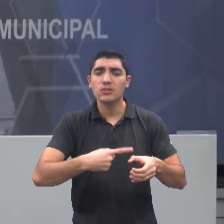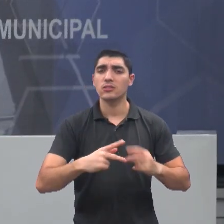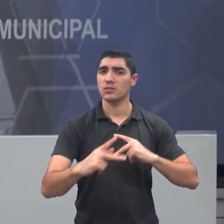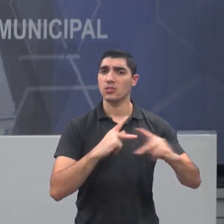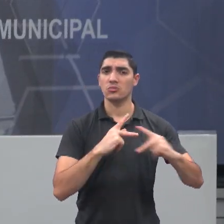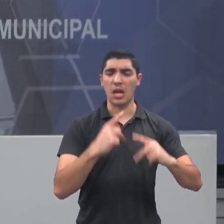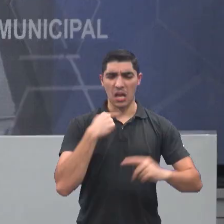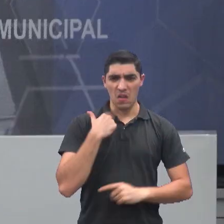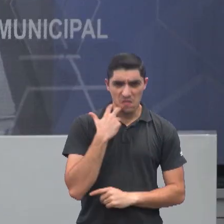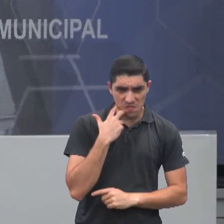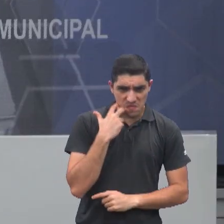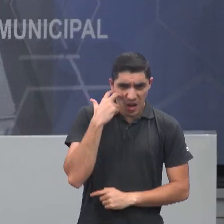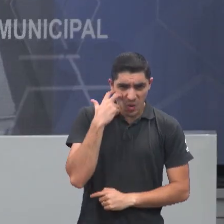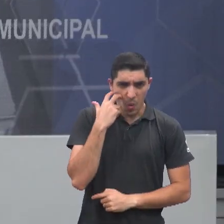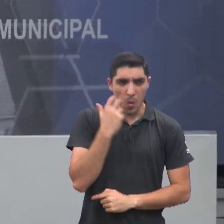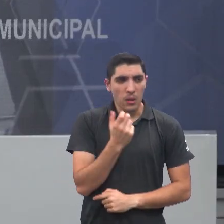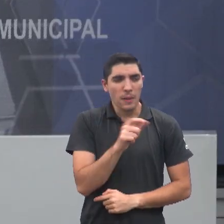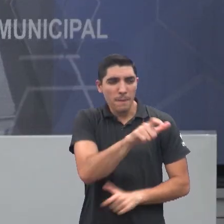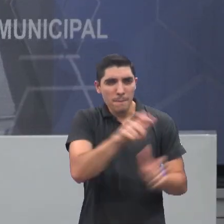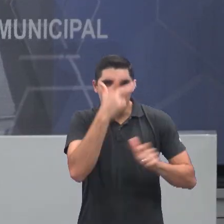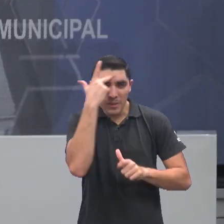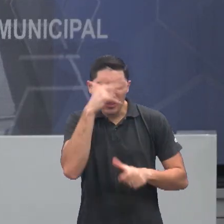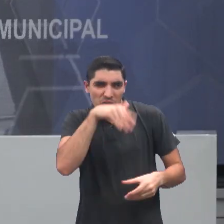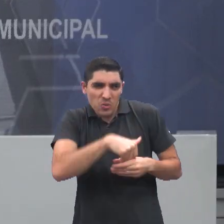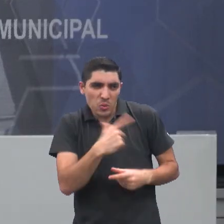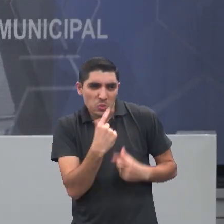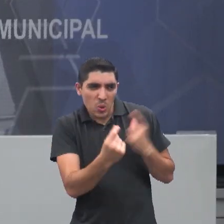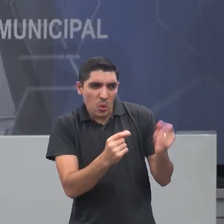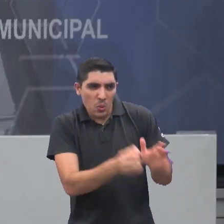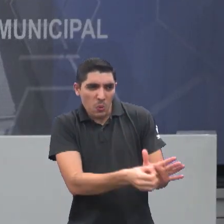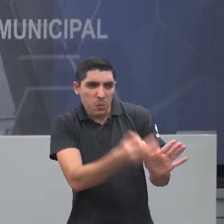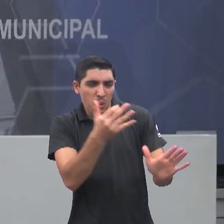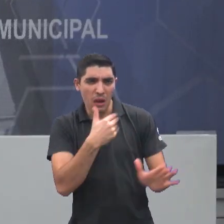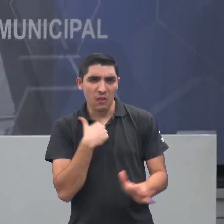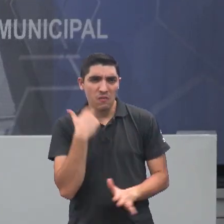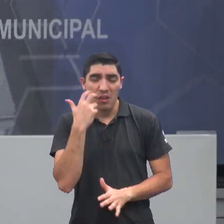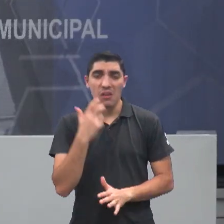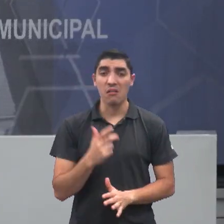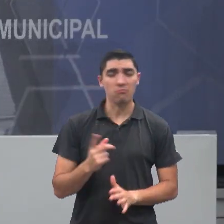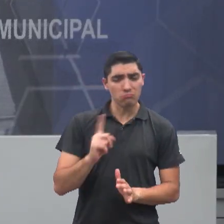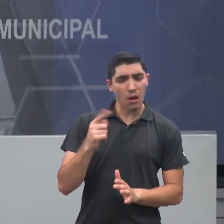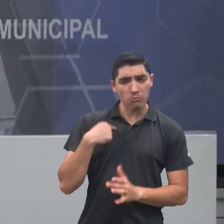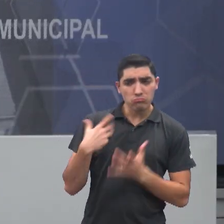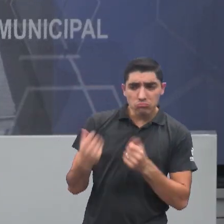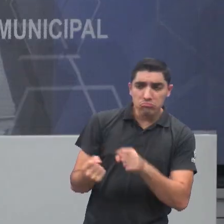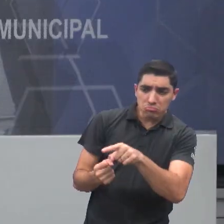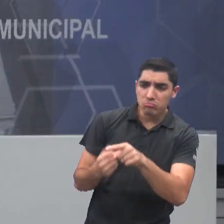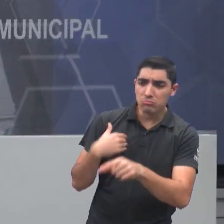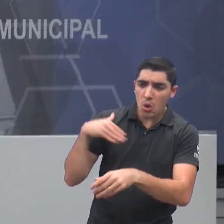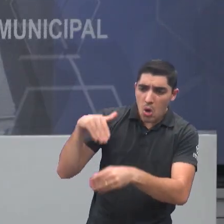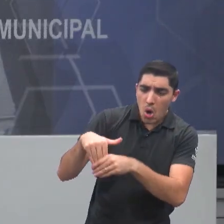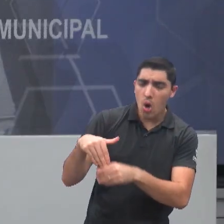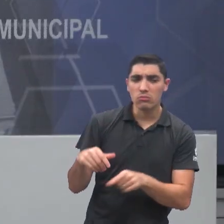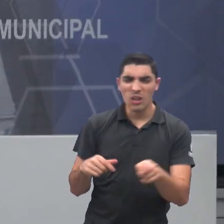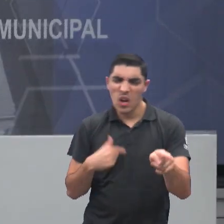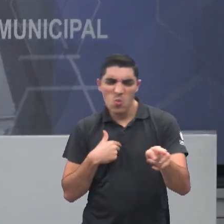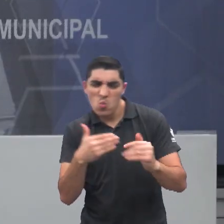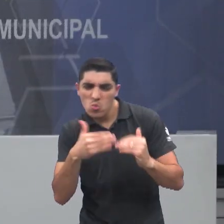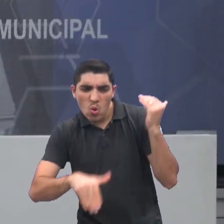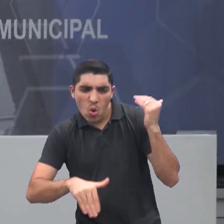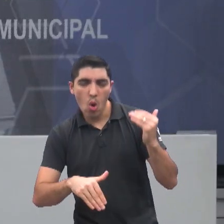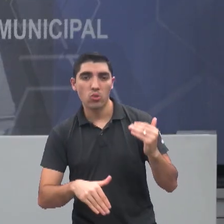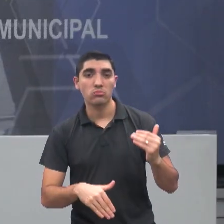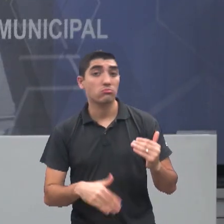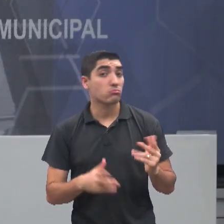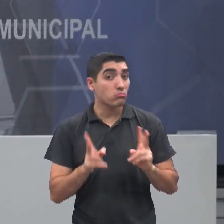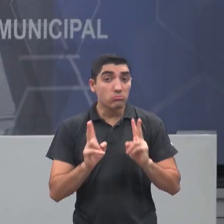profere, que não precisa mudar os fatos a seu favor, falar, puxa, eu votei por causa disso, votei aquilo, que sempre foi coerente em votar a favor dos pedidos